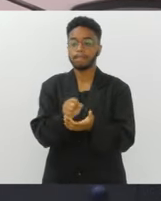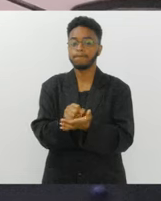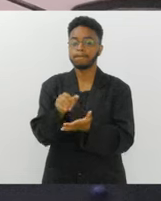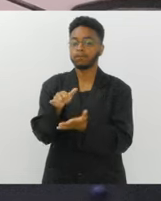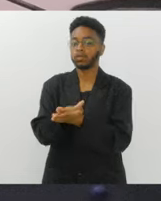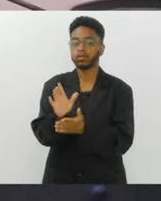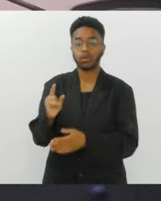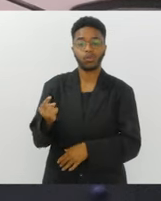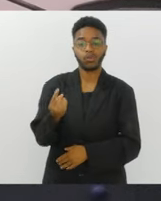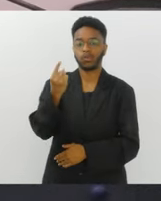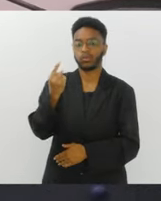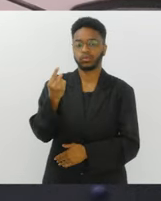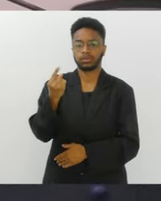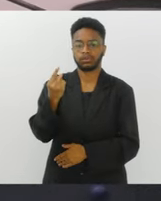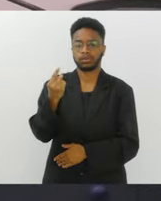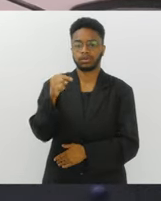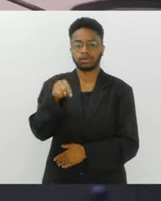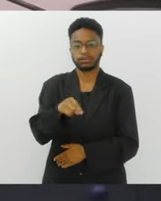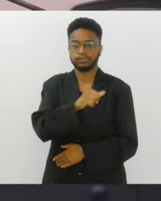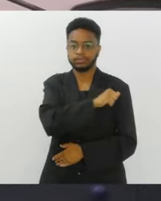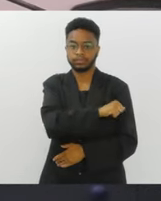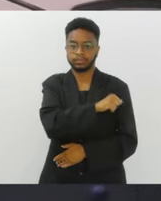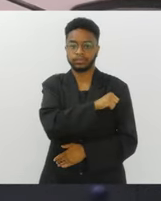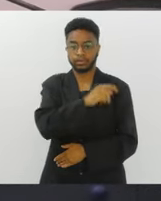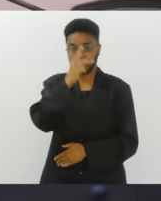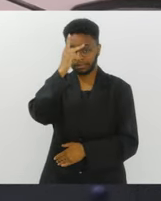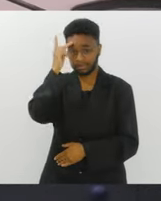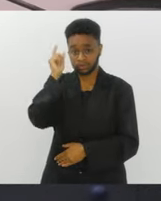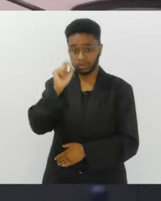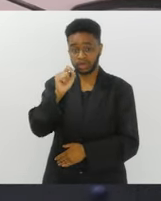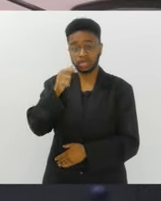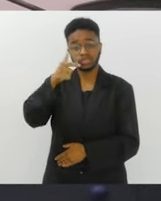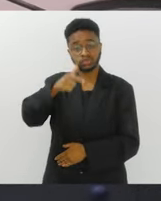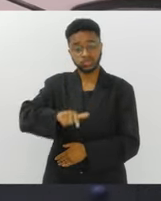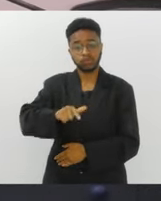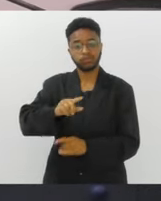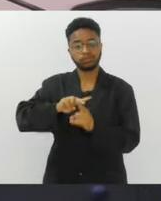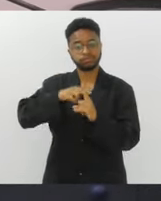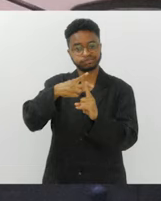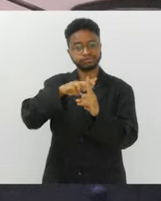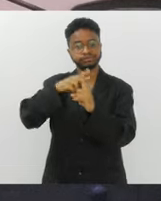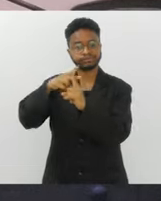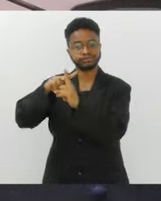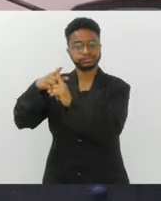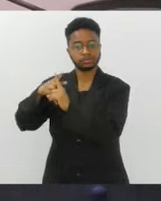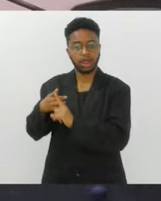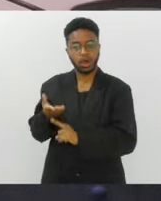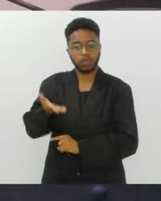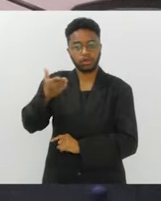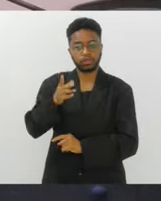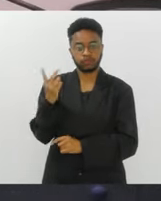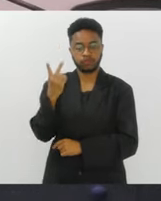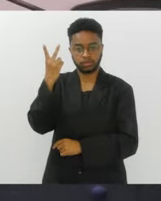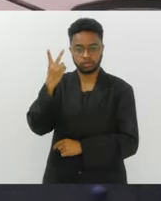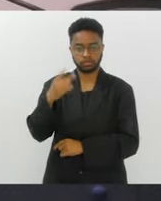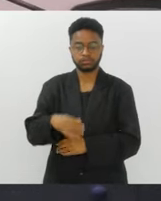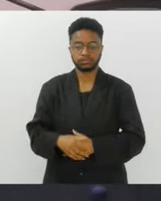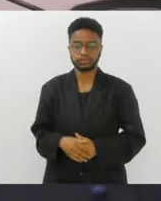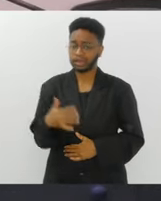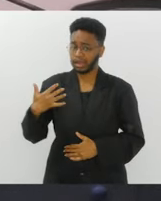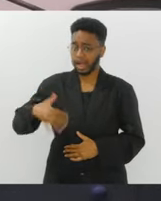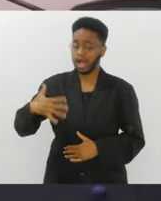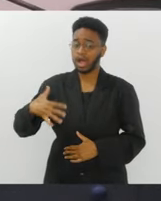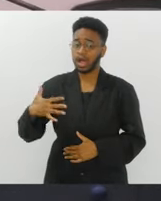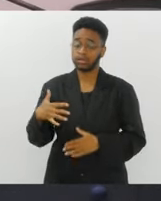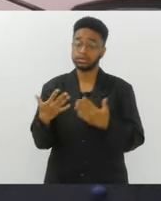única no Estado que a pessoa é reincidente, ela vem aumentando cada vez mais os valores exorbitantes. Então, a